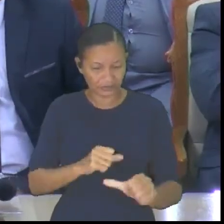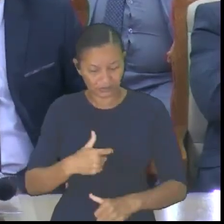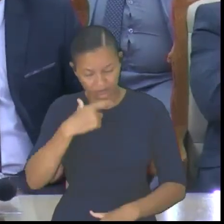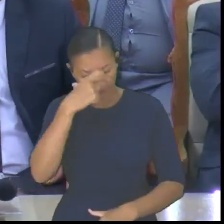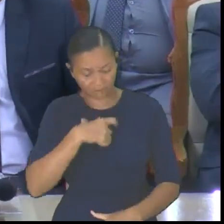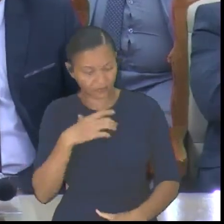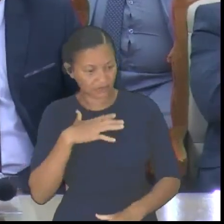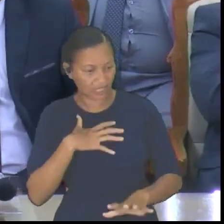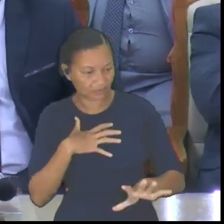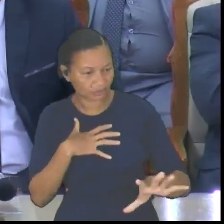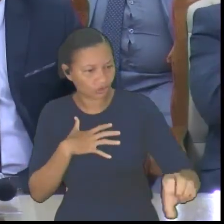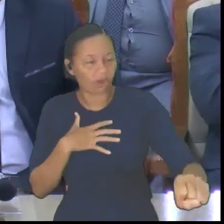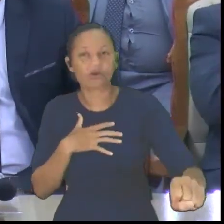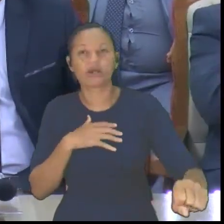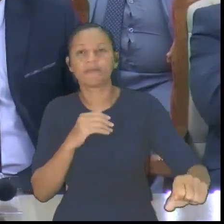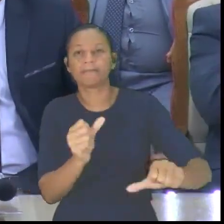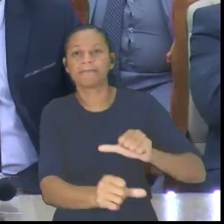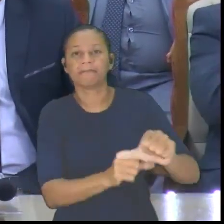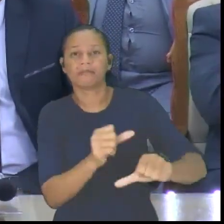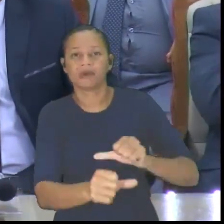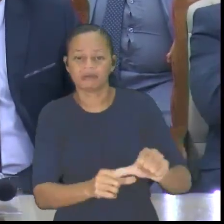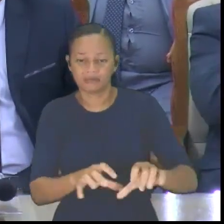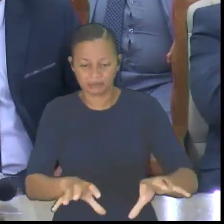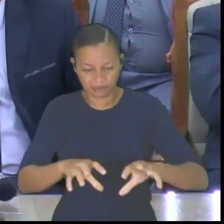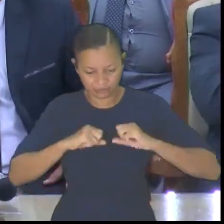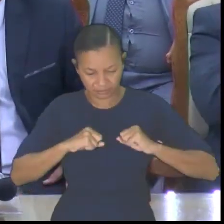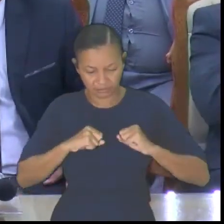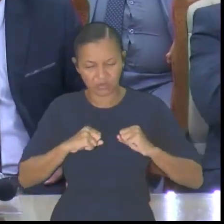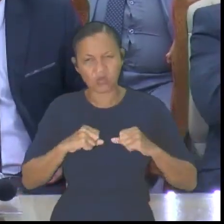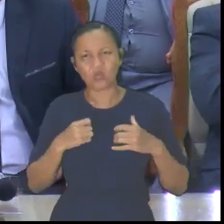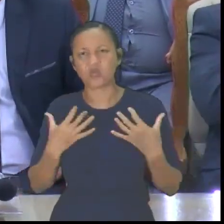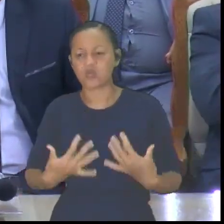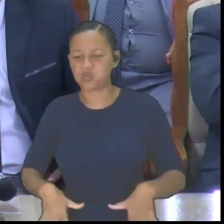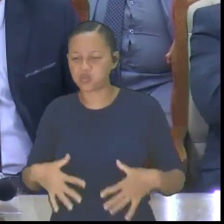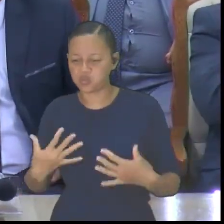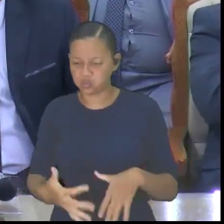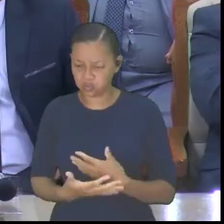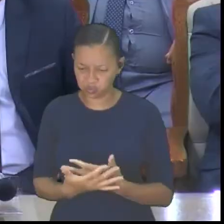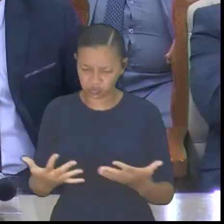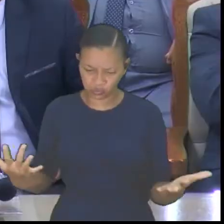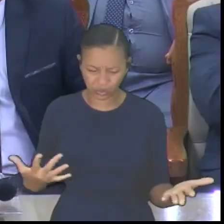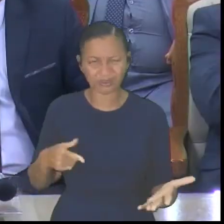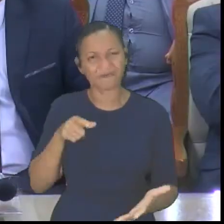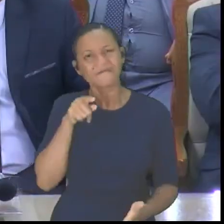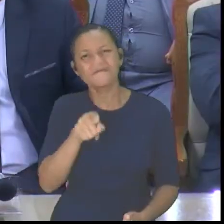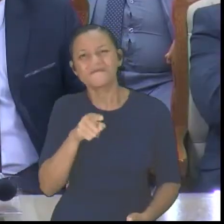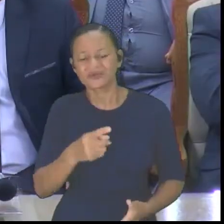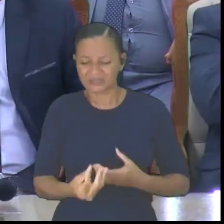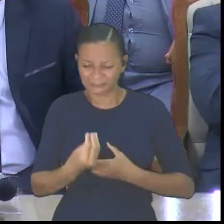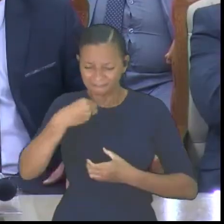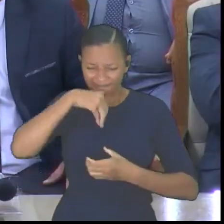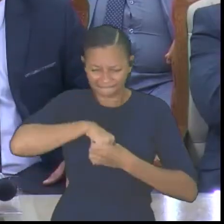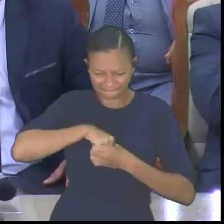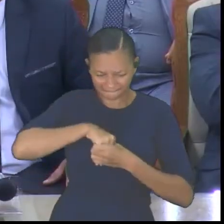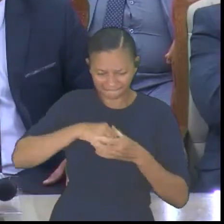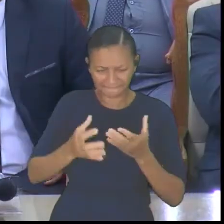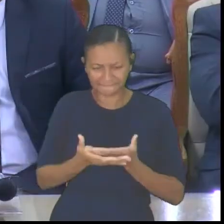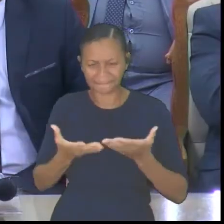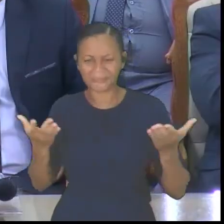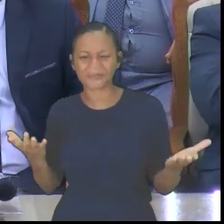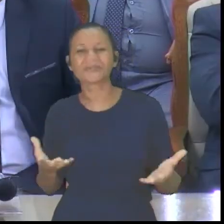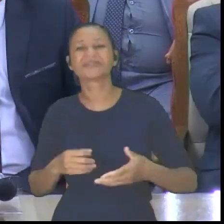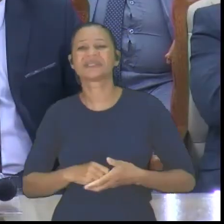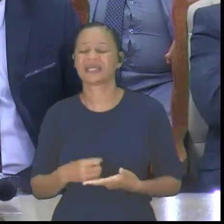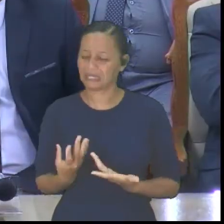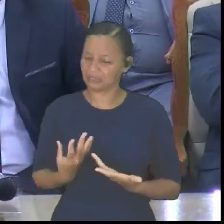você toca, mas também te machuca. Você se torna experiente por dentro e mais calejado por